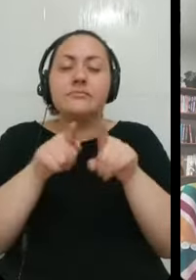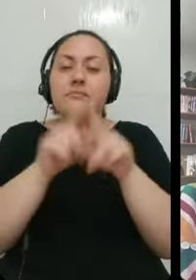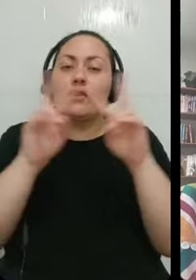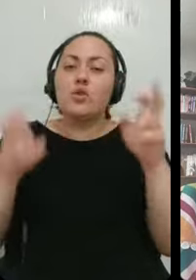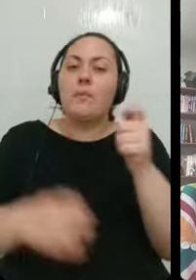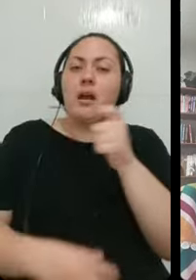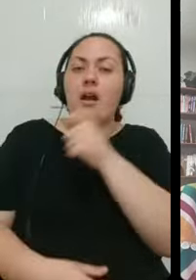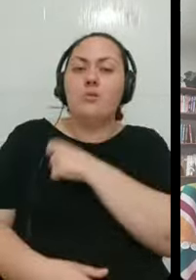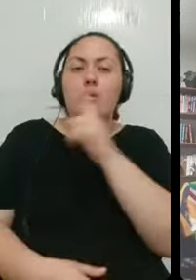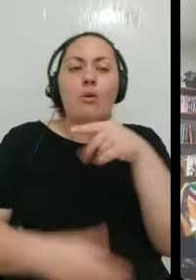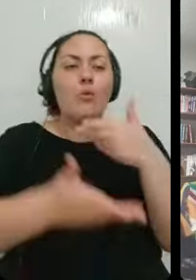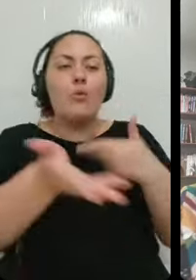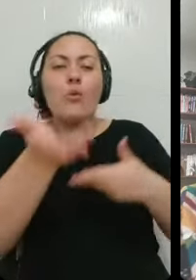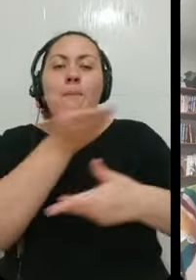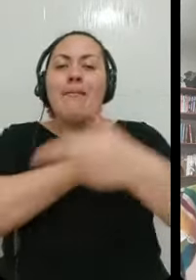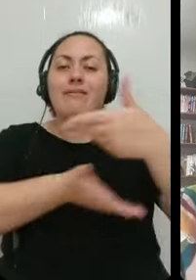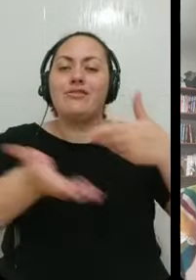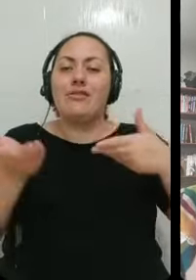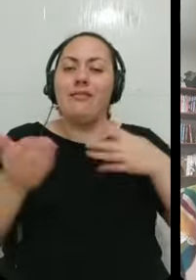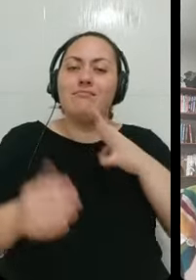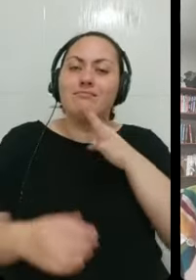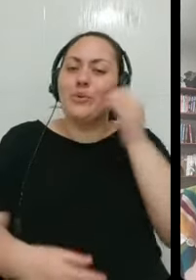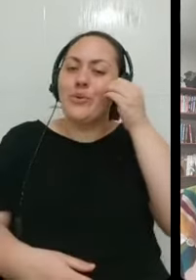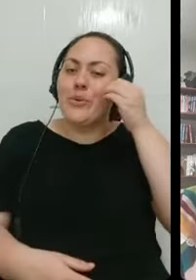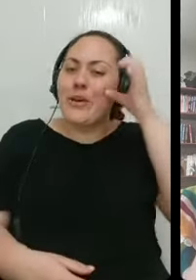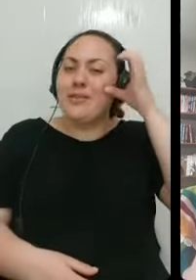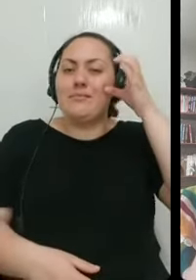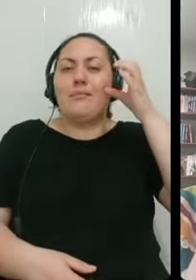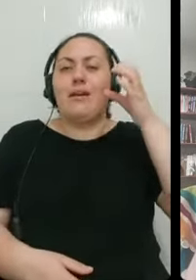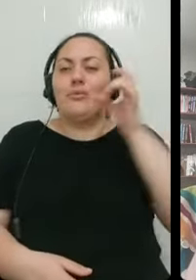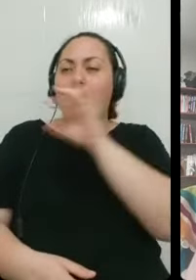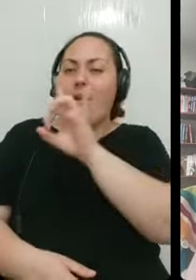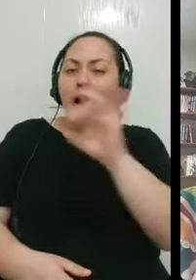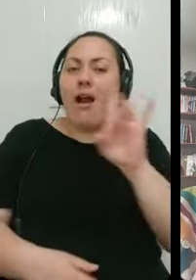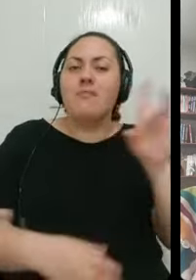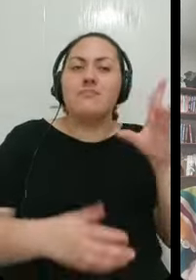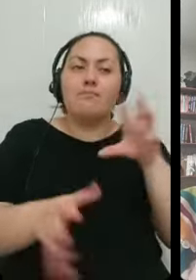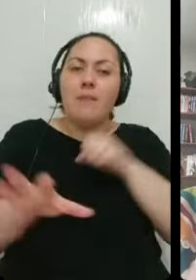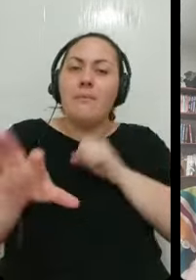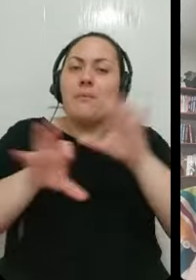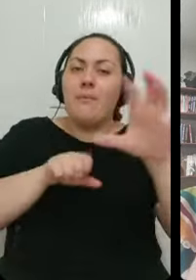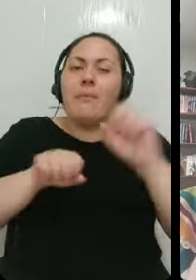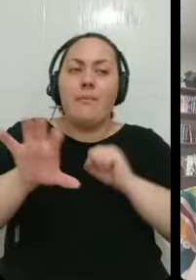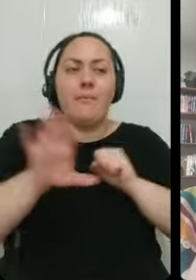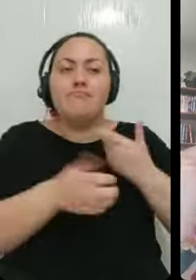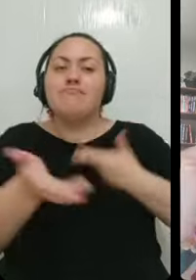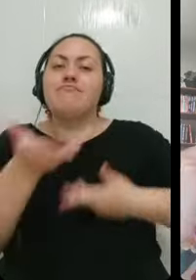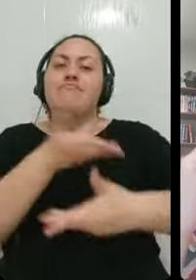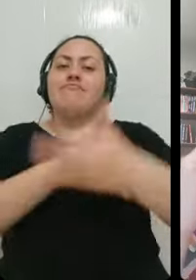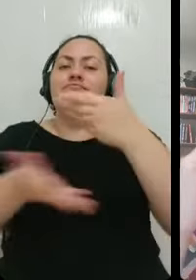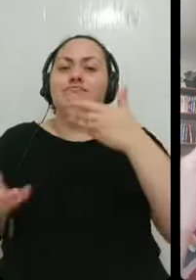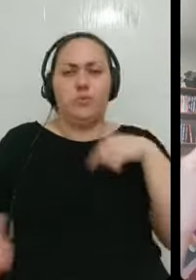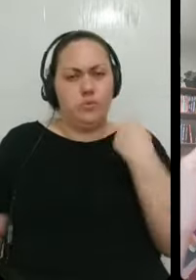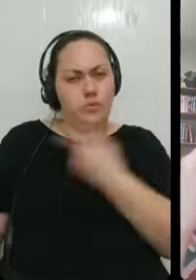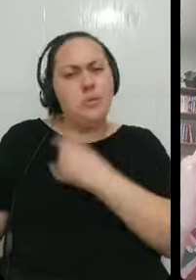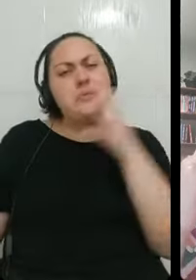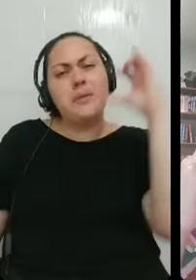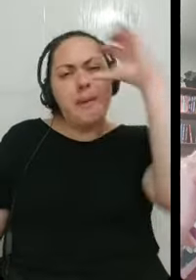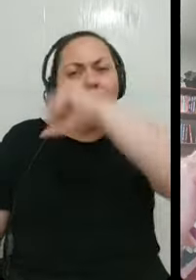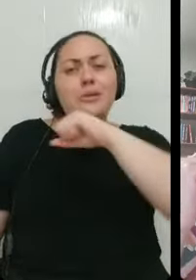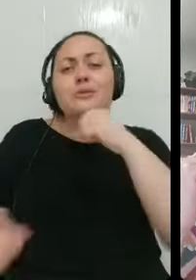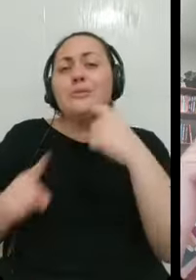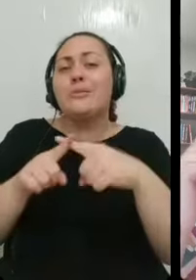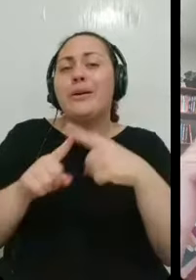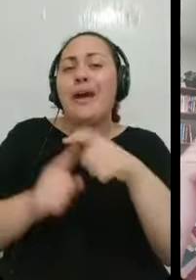essa troca, né, de conhecimento, né, a gente aprende muito com eles, tanto questões